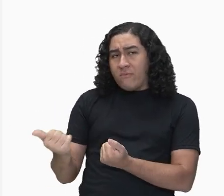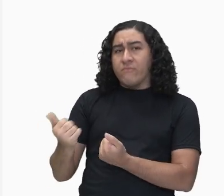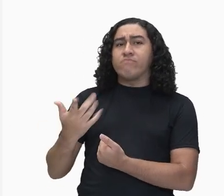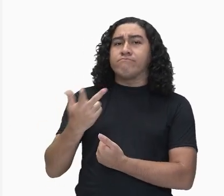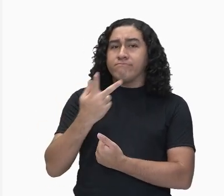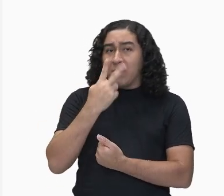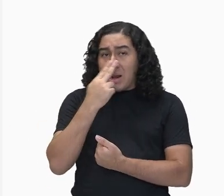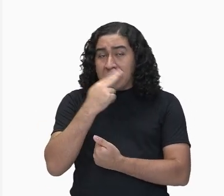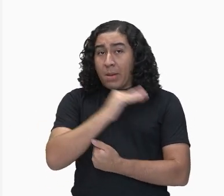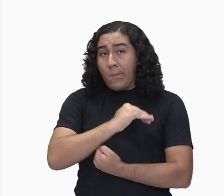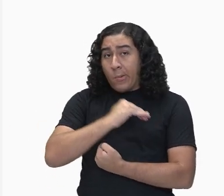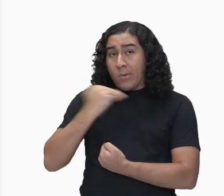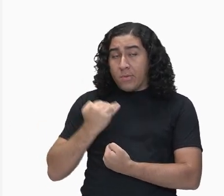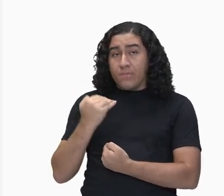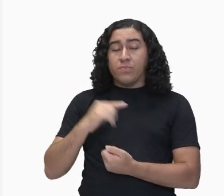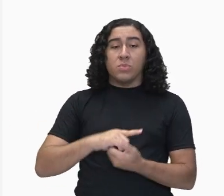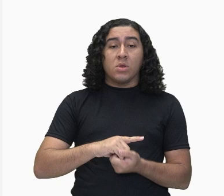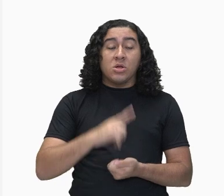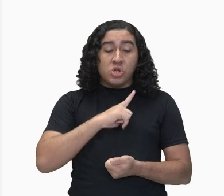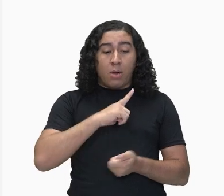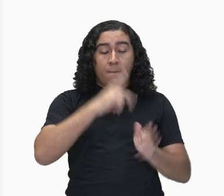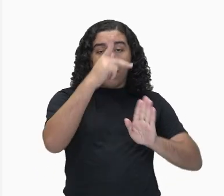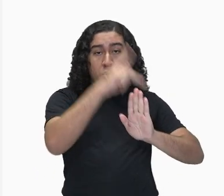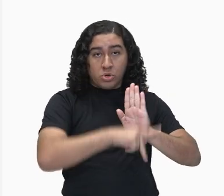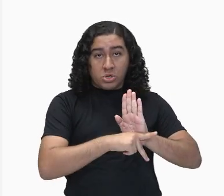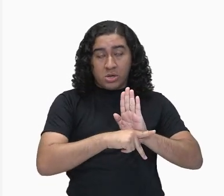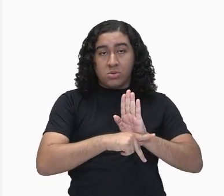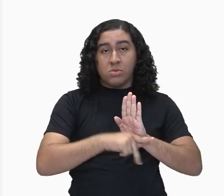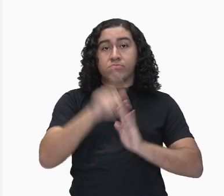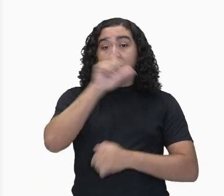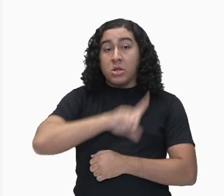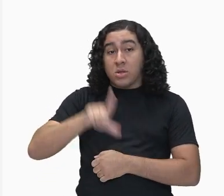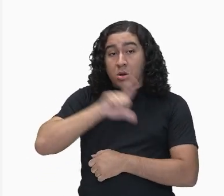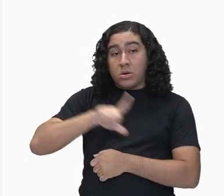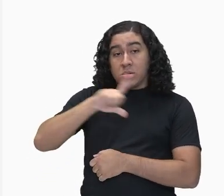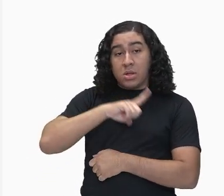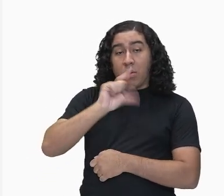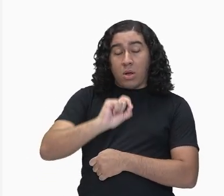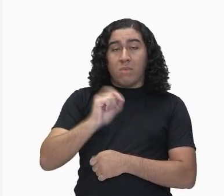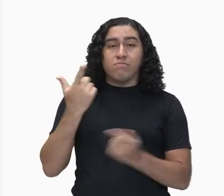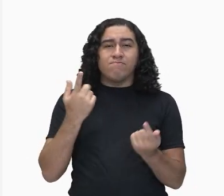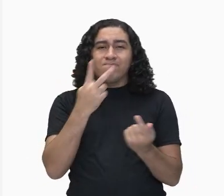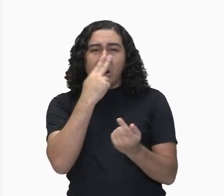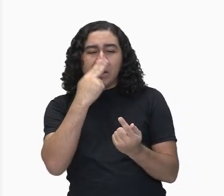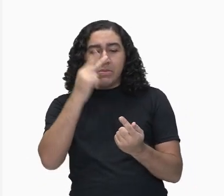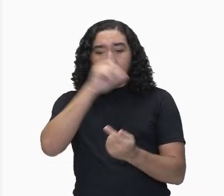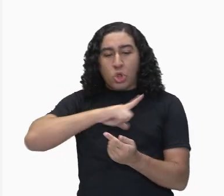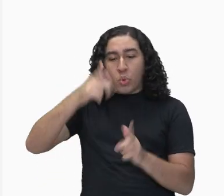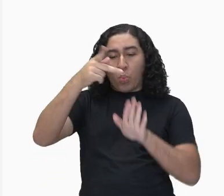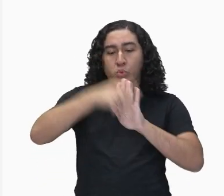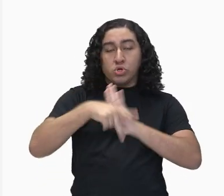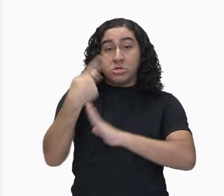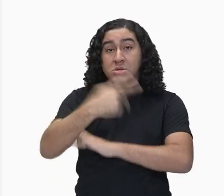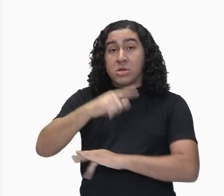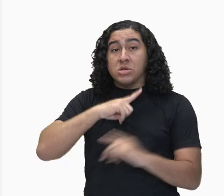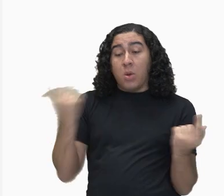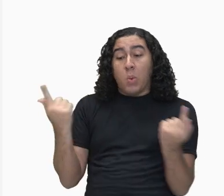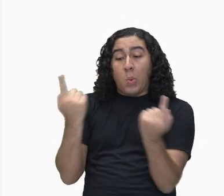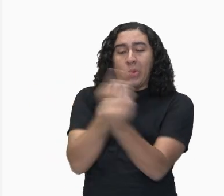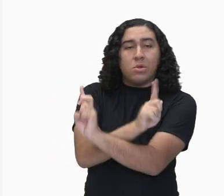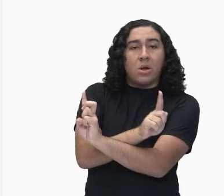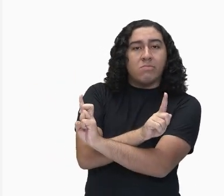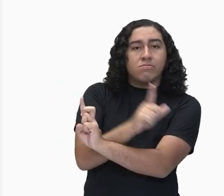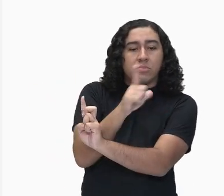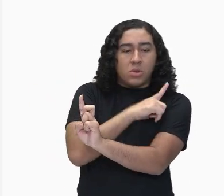Ele tinha como projeto literário baseado na contradição, então suas obras passeavam